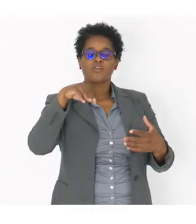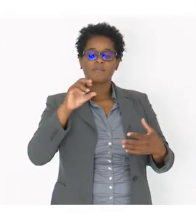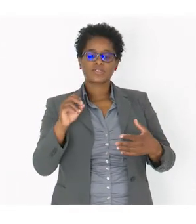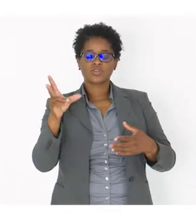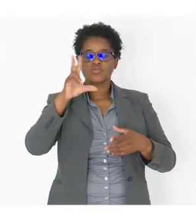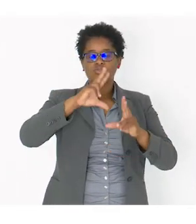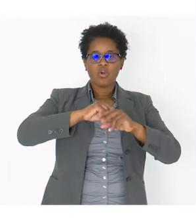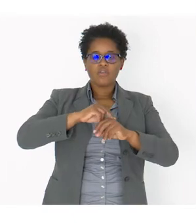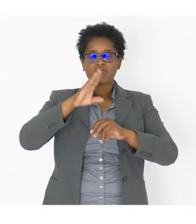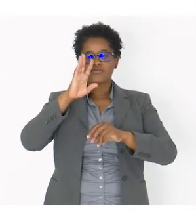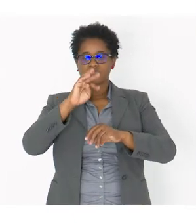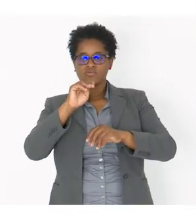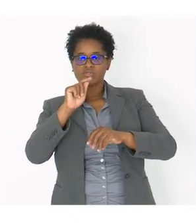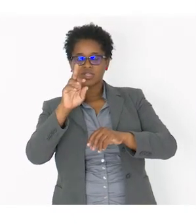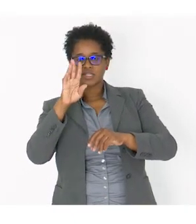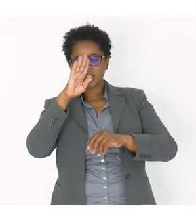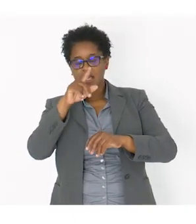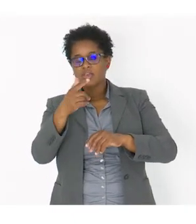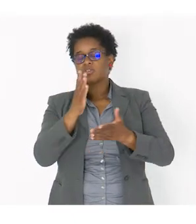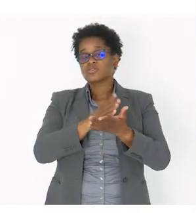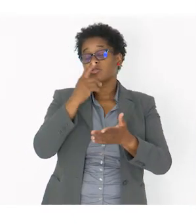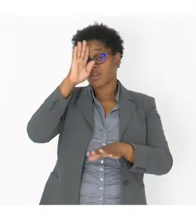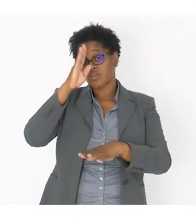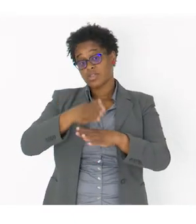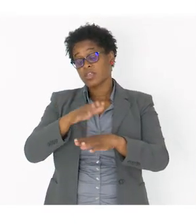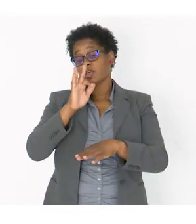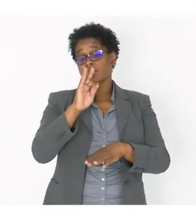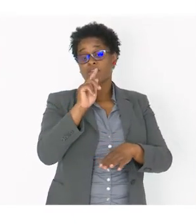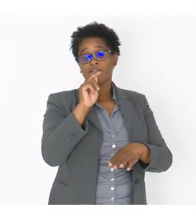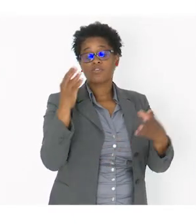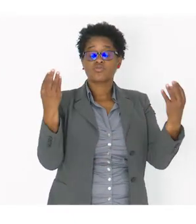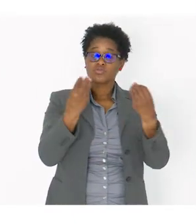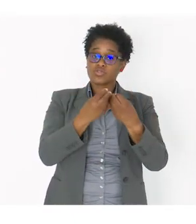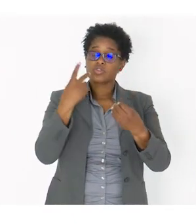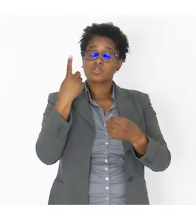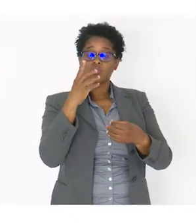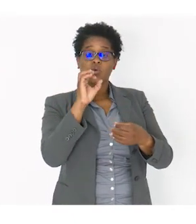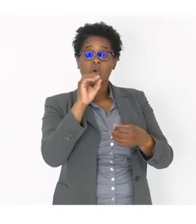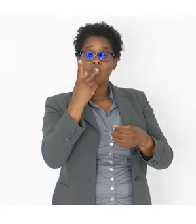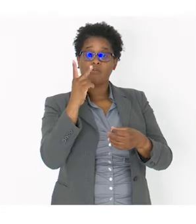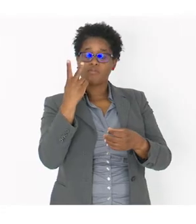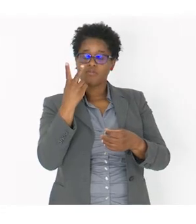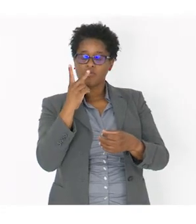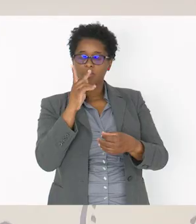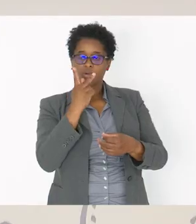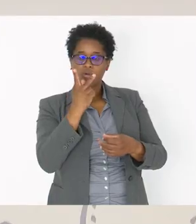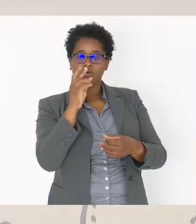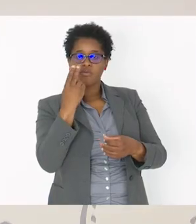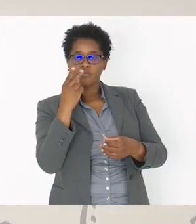novo ser só se dá através da fecundação de um óvulo por um